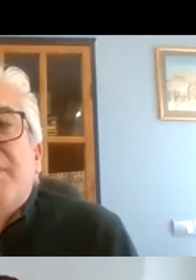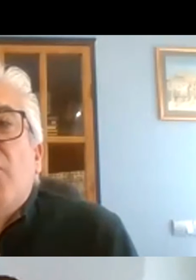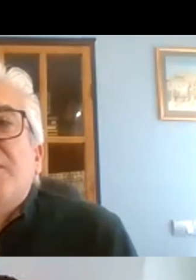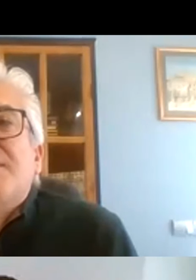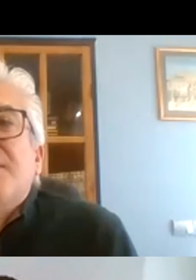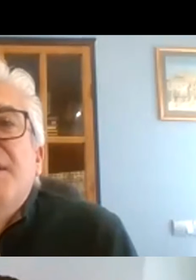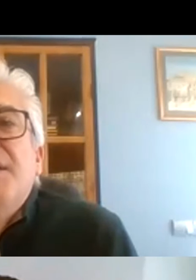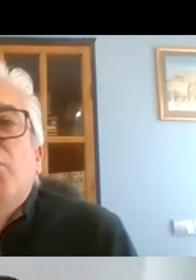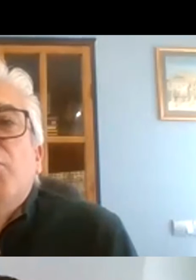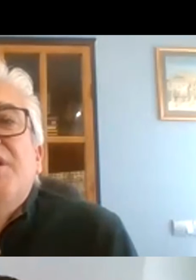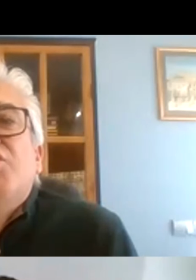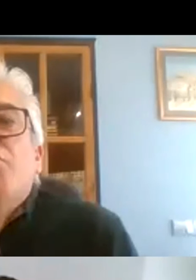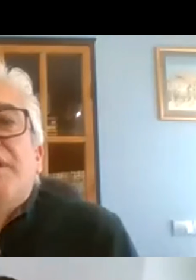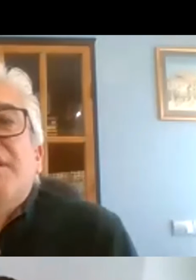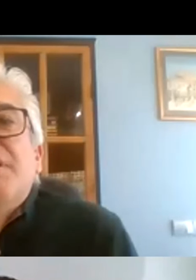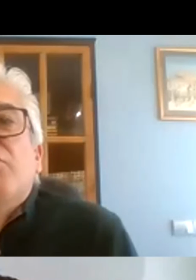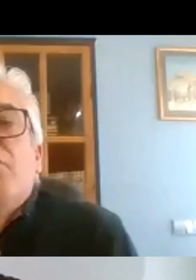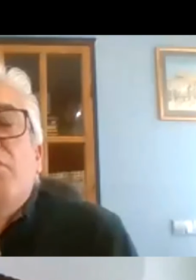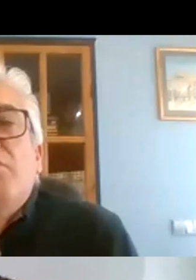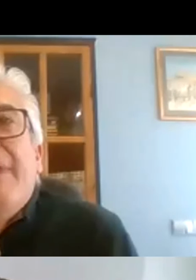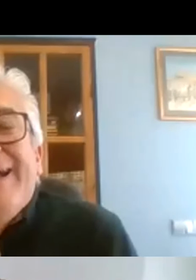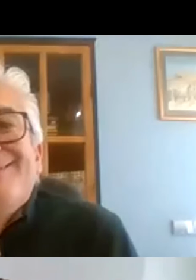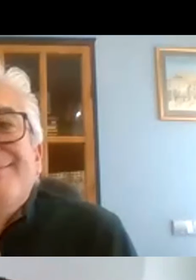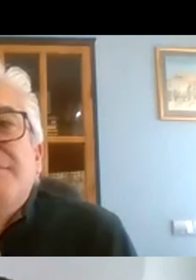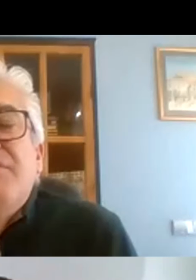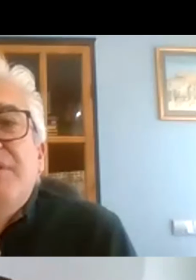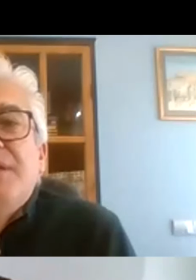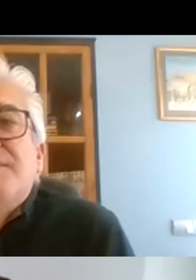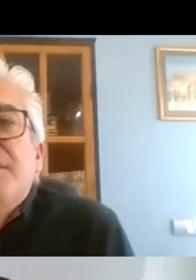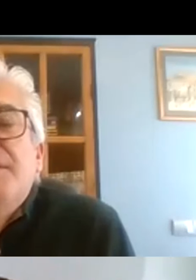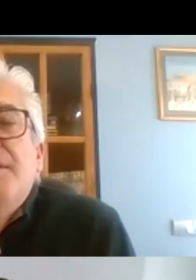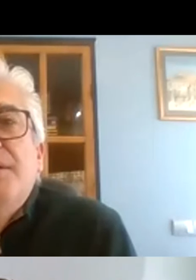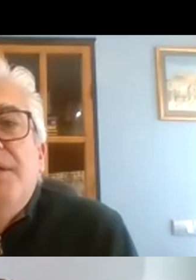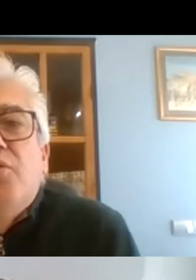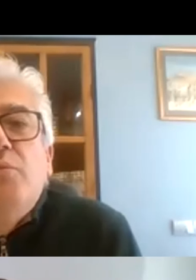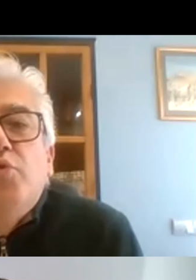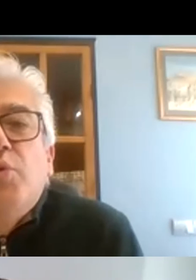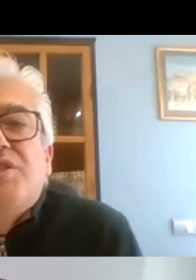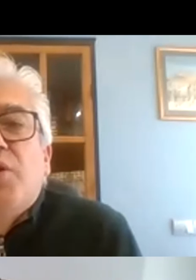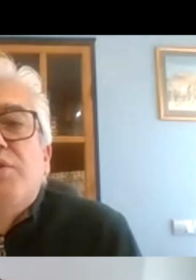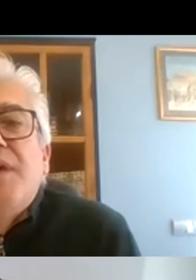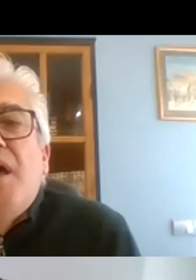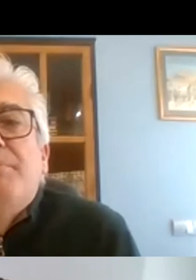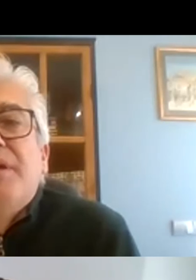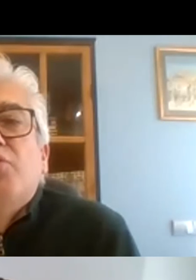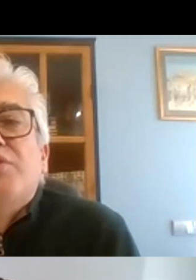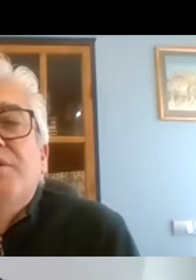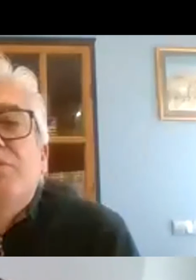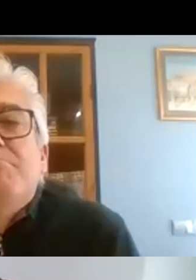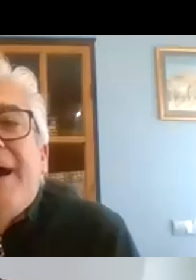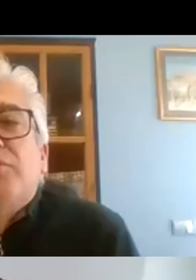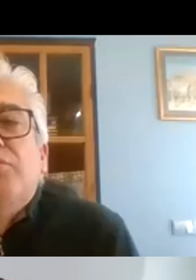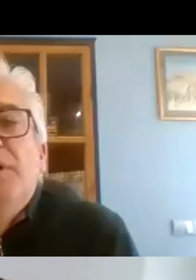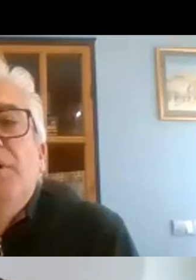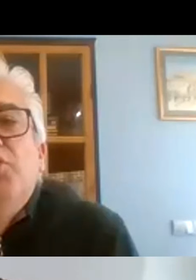diagnóstico precoce e do início do tratamento com base na evidência e como tudo isto é crucial para reduzir